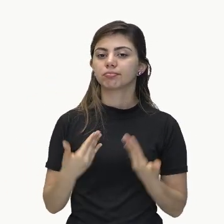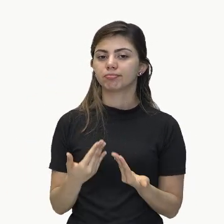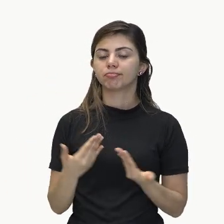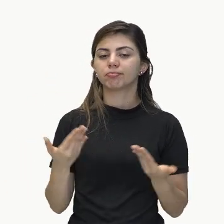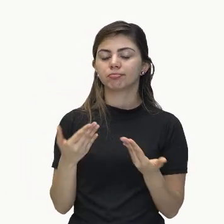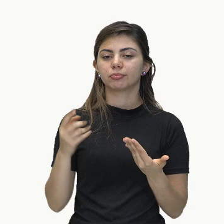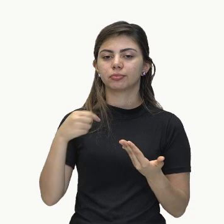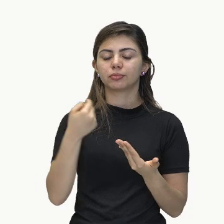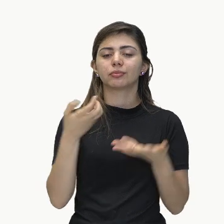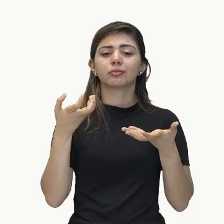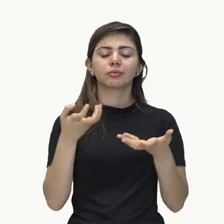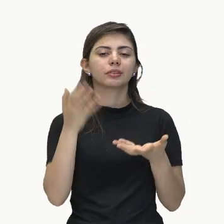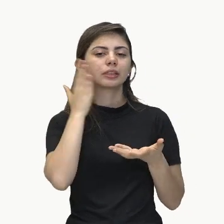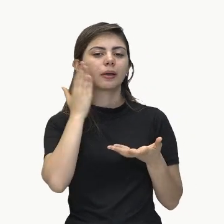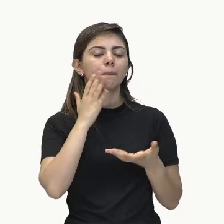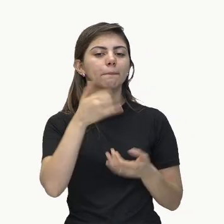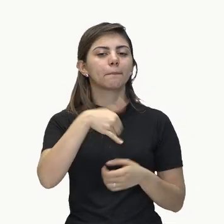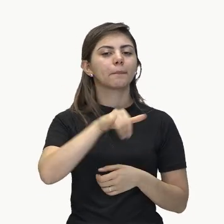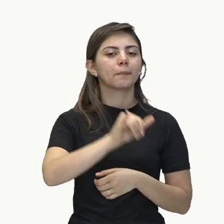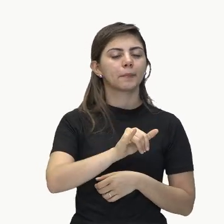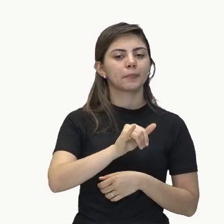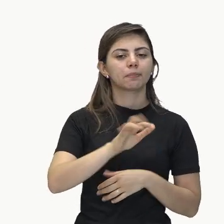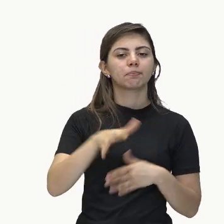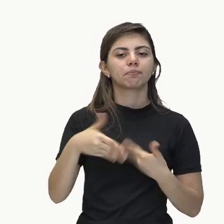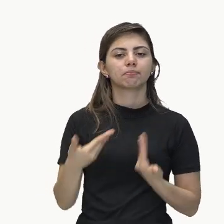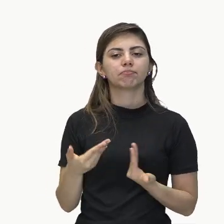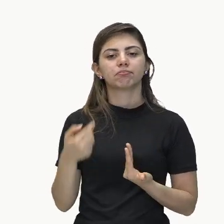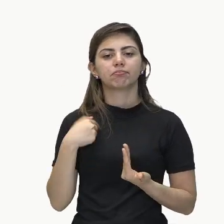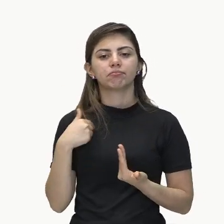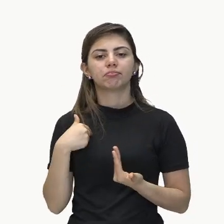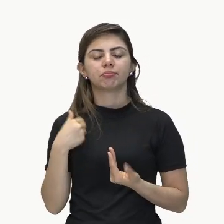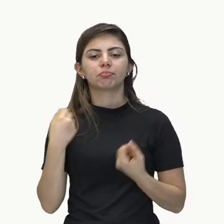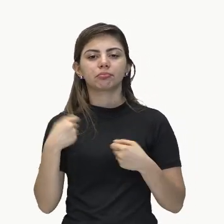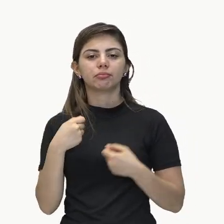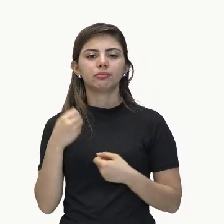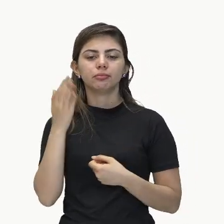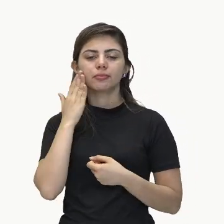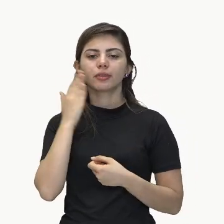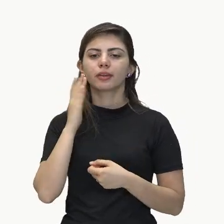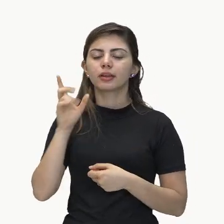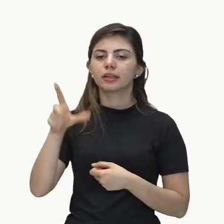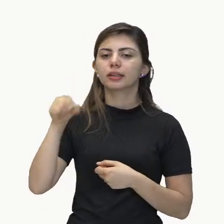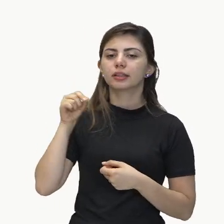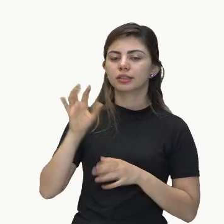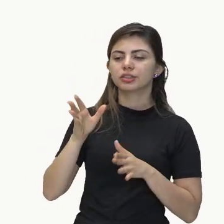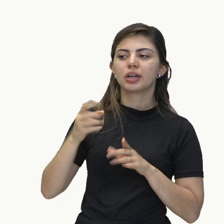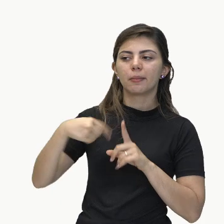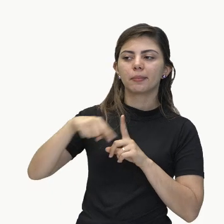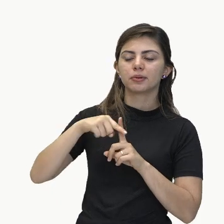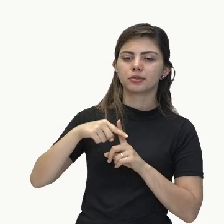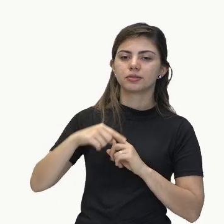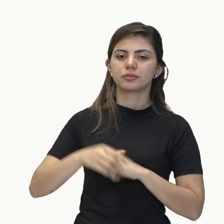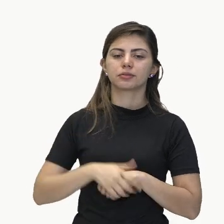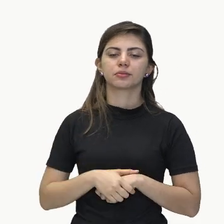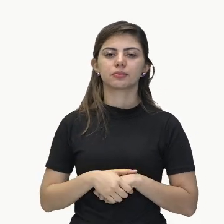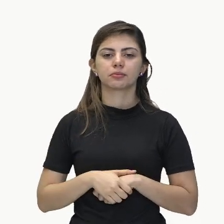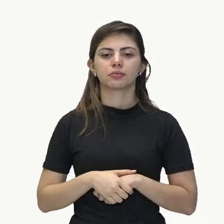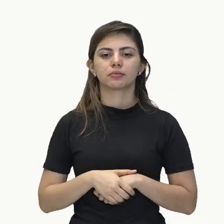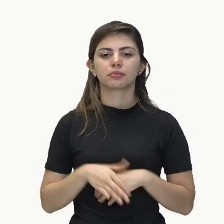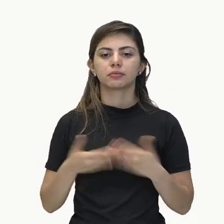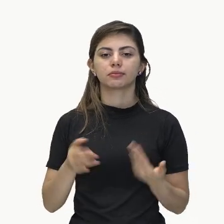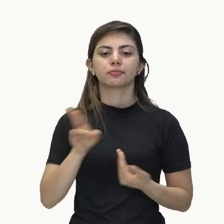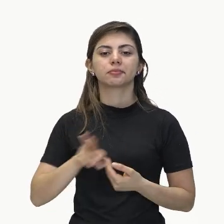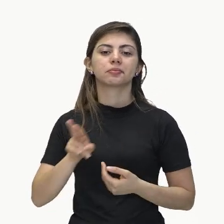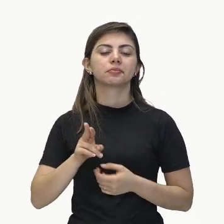de y, eu vou pegar, claro, uma equação que meu y já seja positivo. Então, eu vou usar